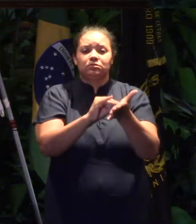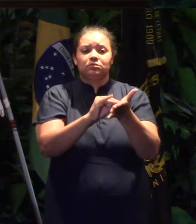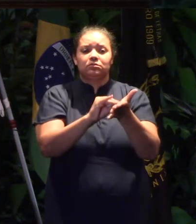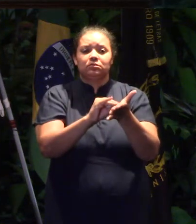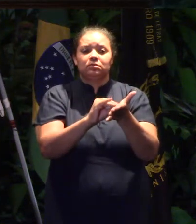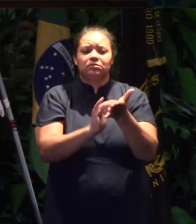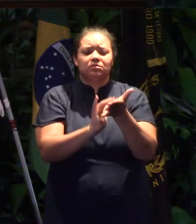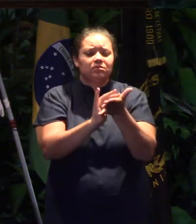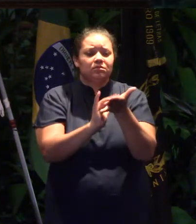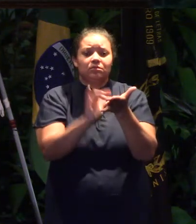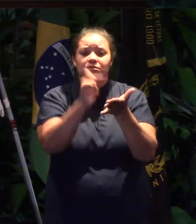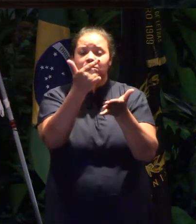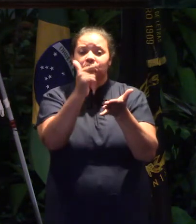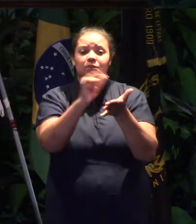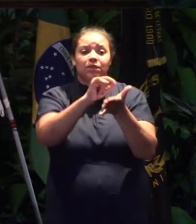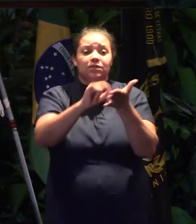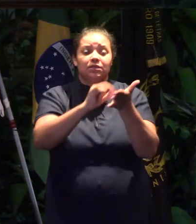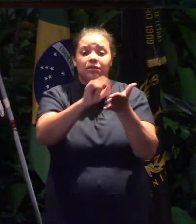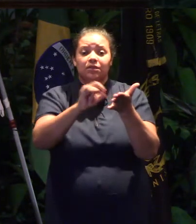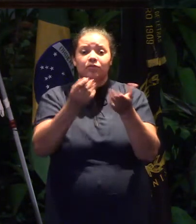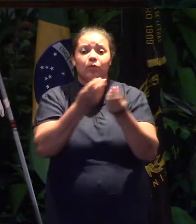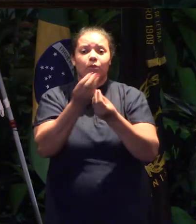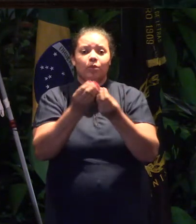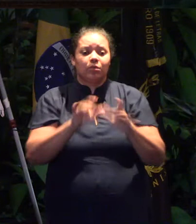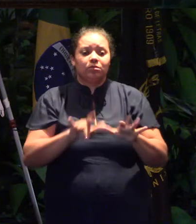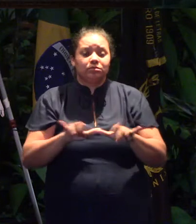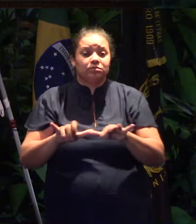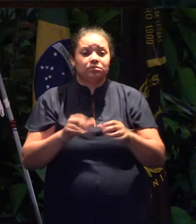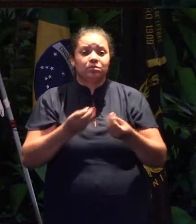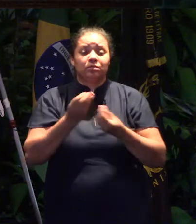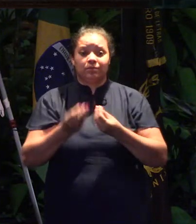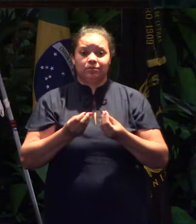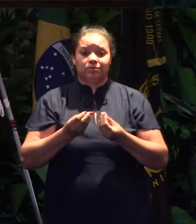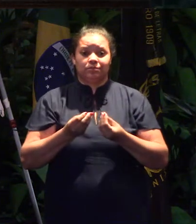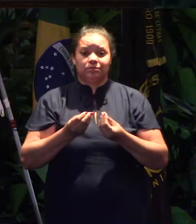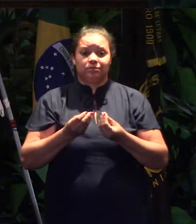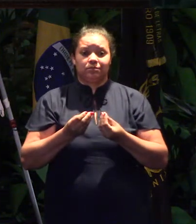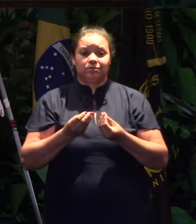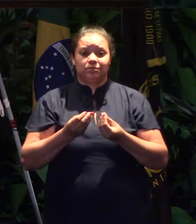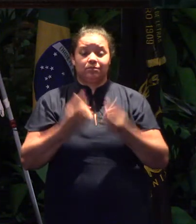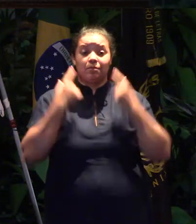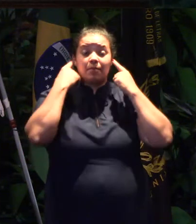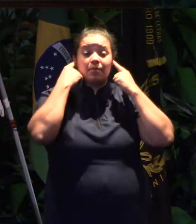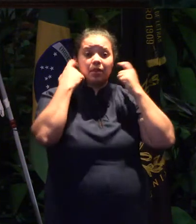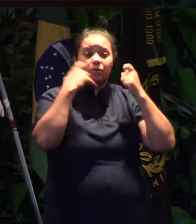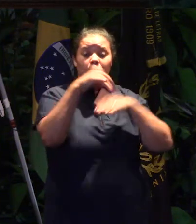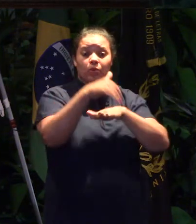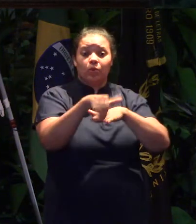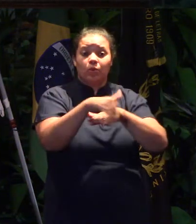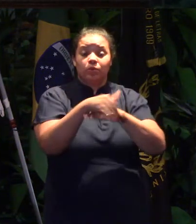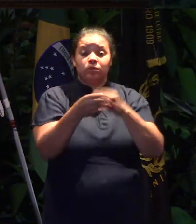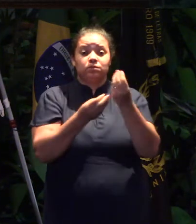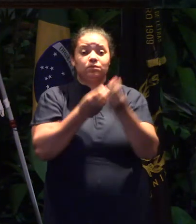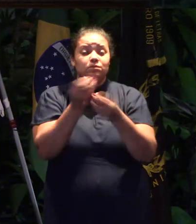em relevo, os acompanhamentos de piano que inventava, nem tampouco os barulhos da rua, leitmotiv